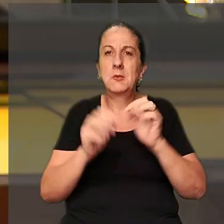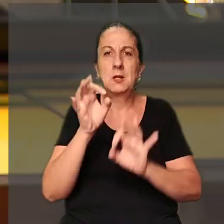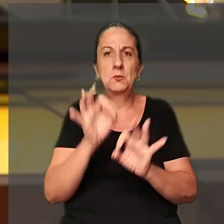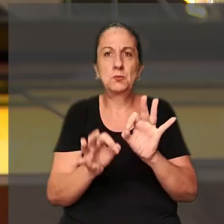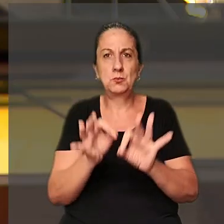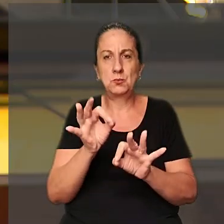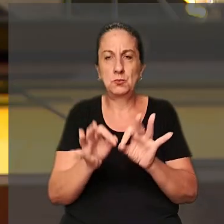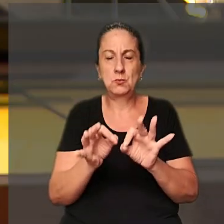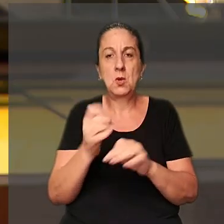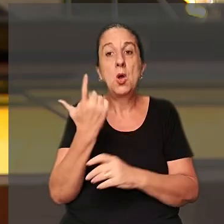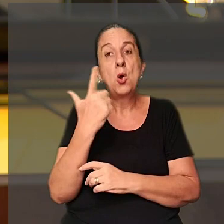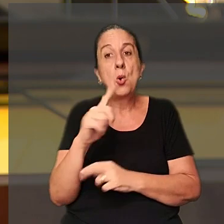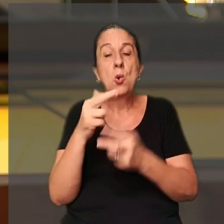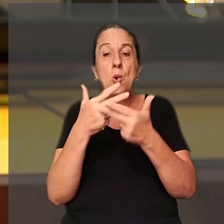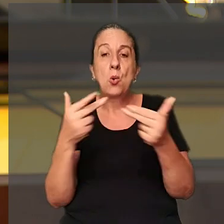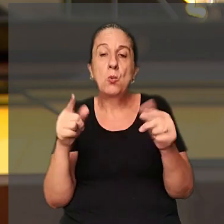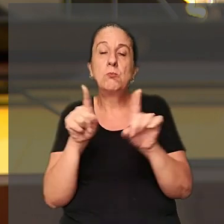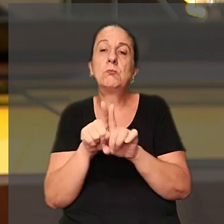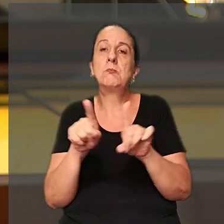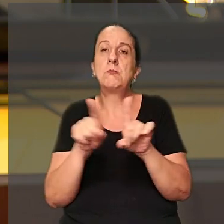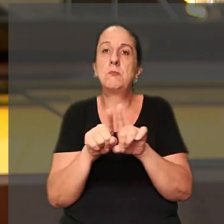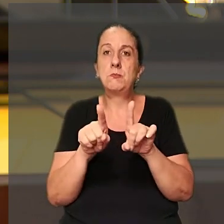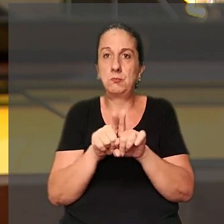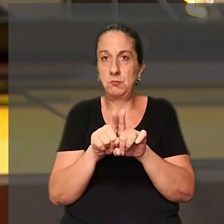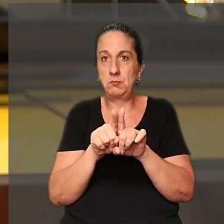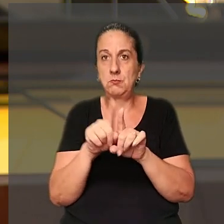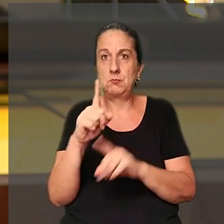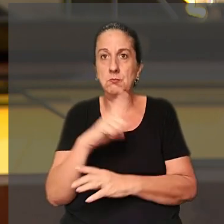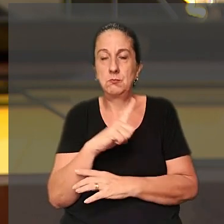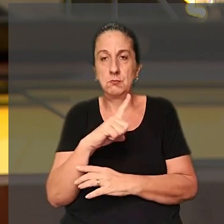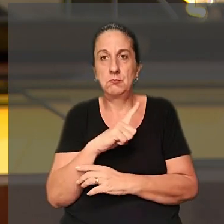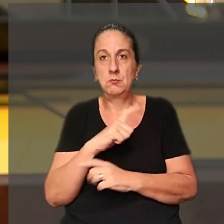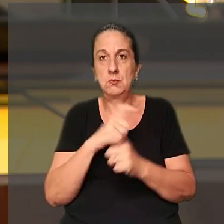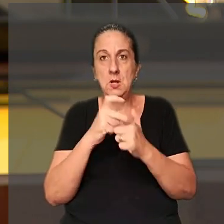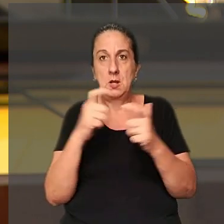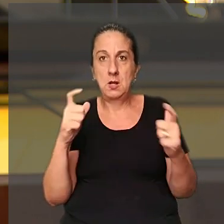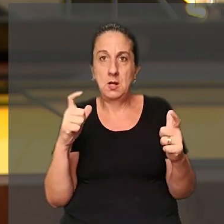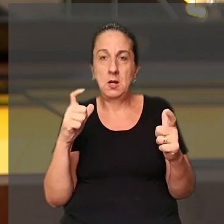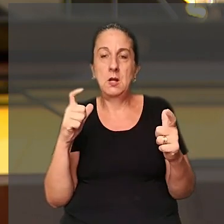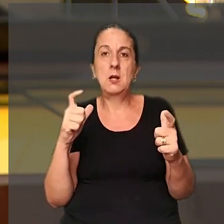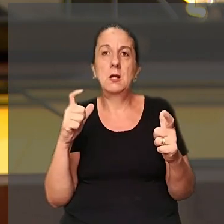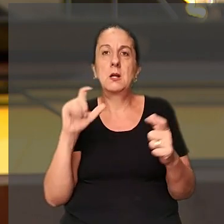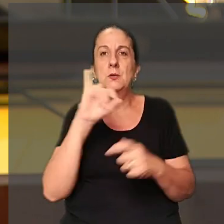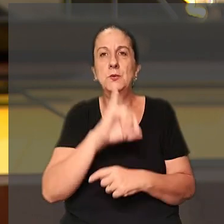jurisdicional. O outro episódio que também teve